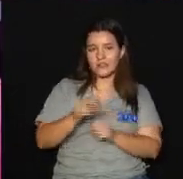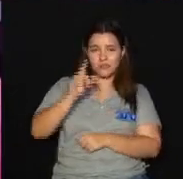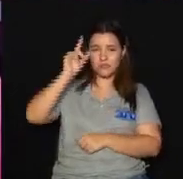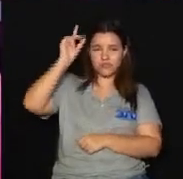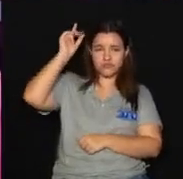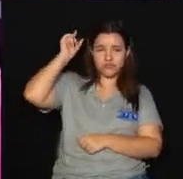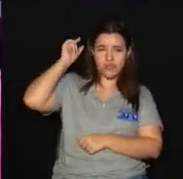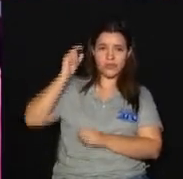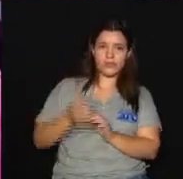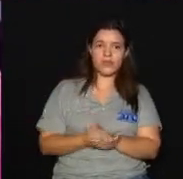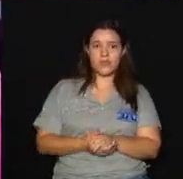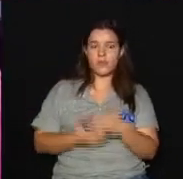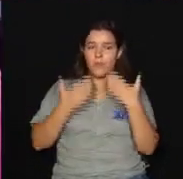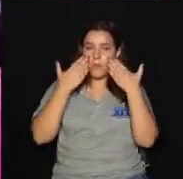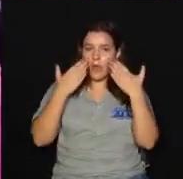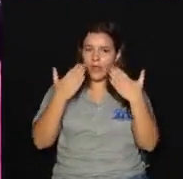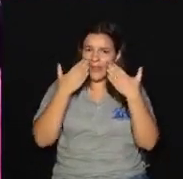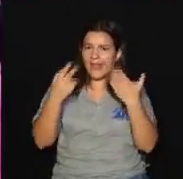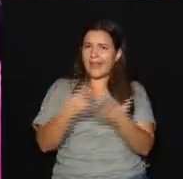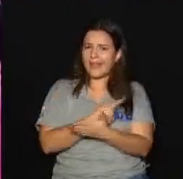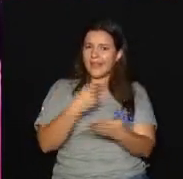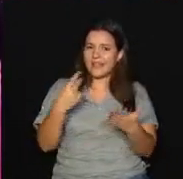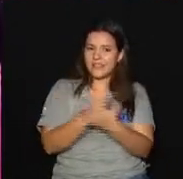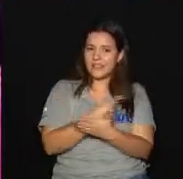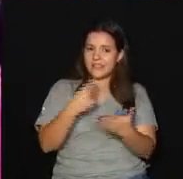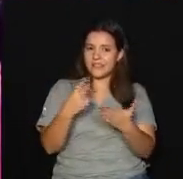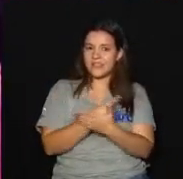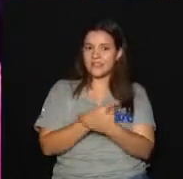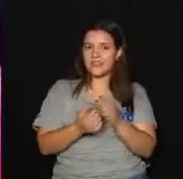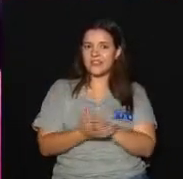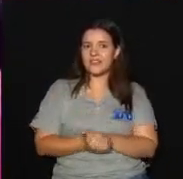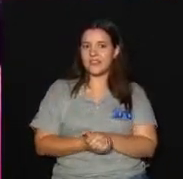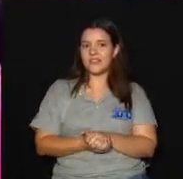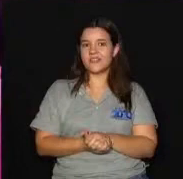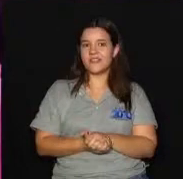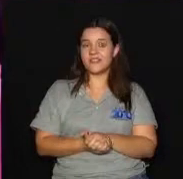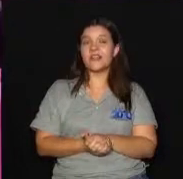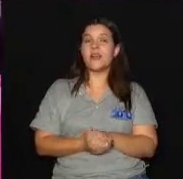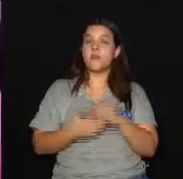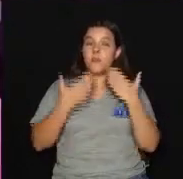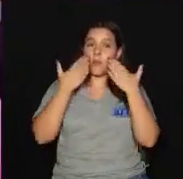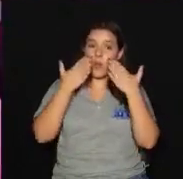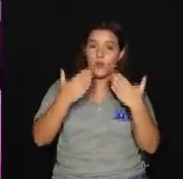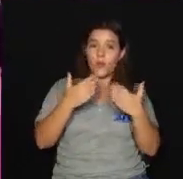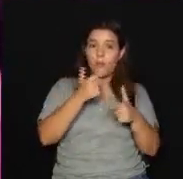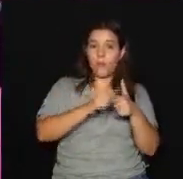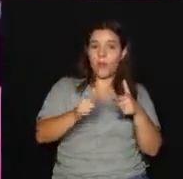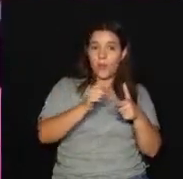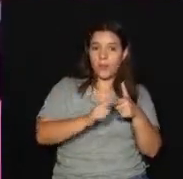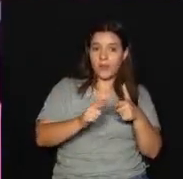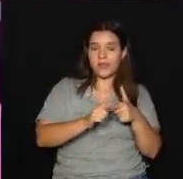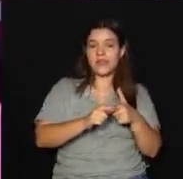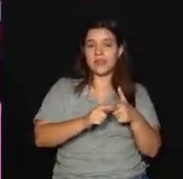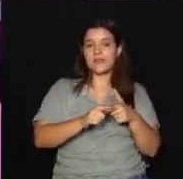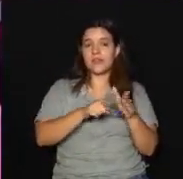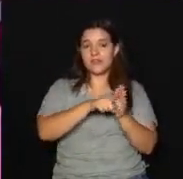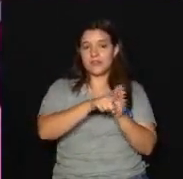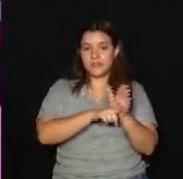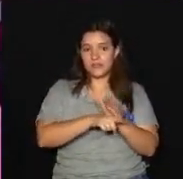anteriores deixaram, assim, vamos dizer assim, a nu os problemas das pesquisas. E os